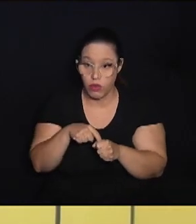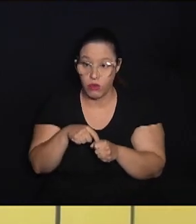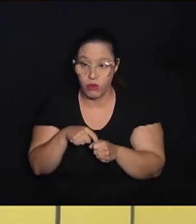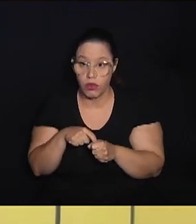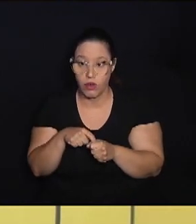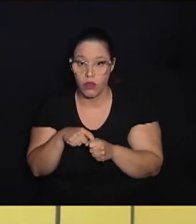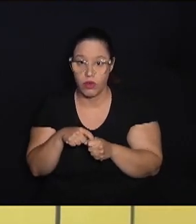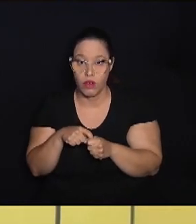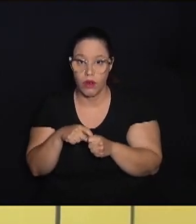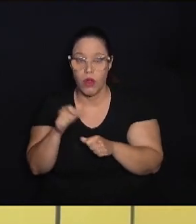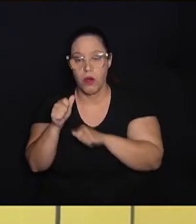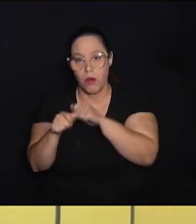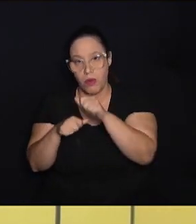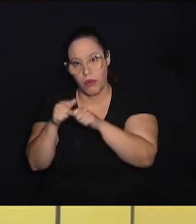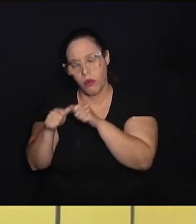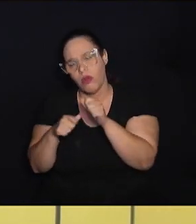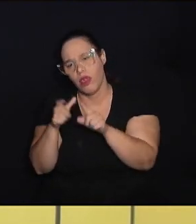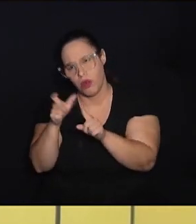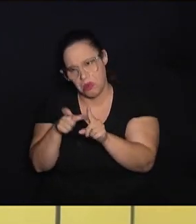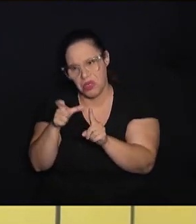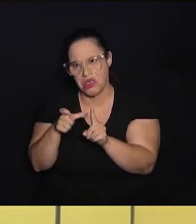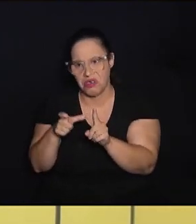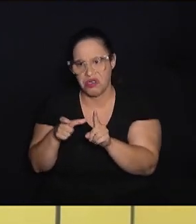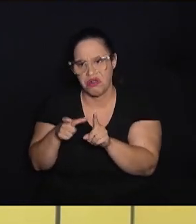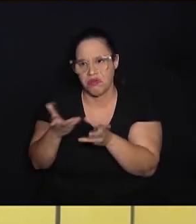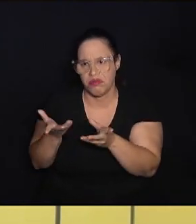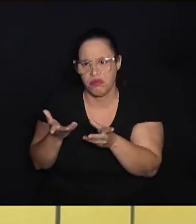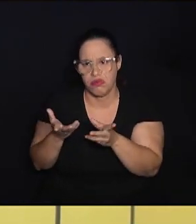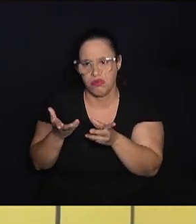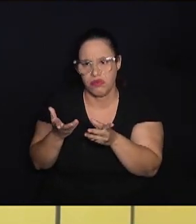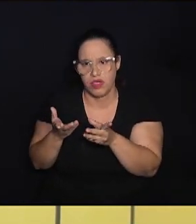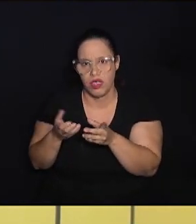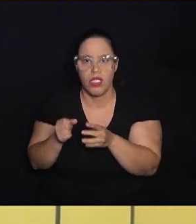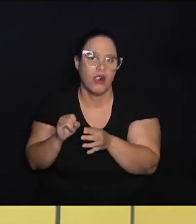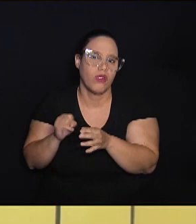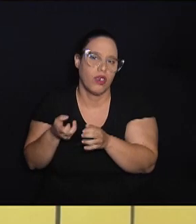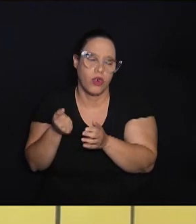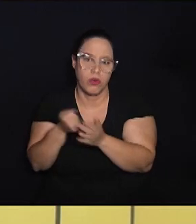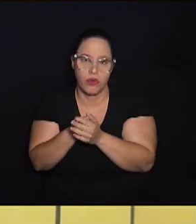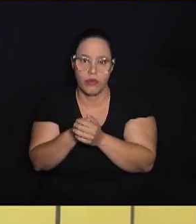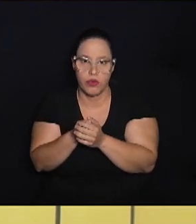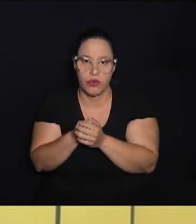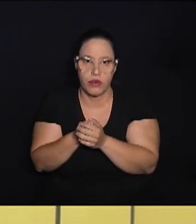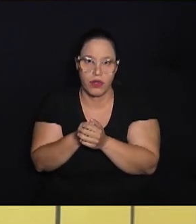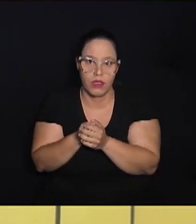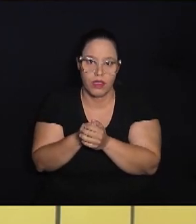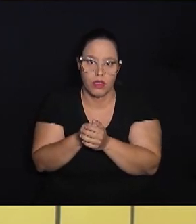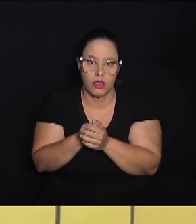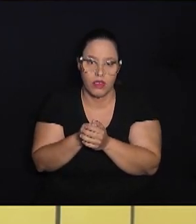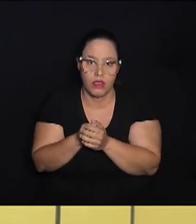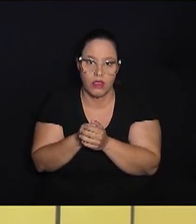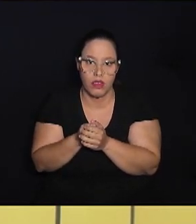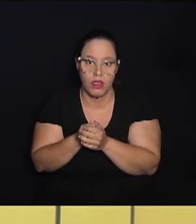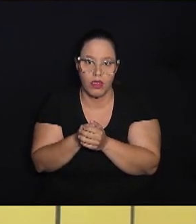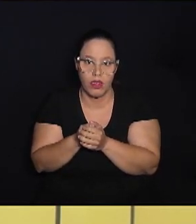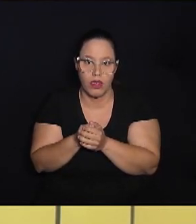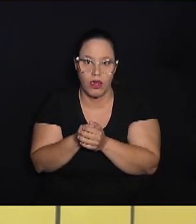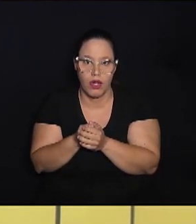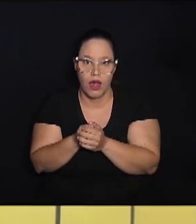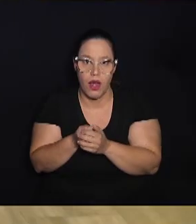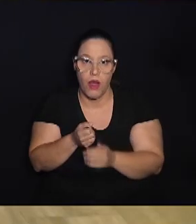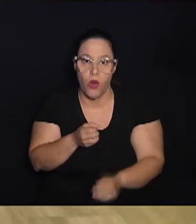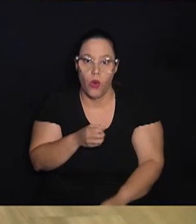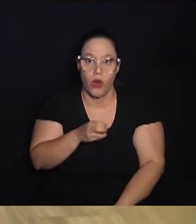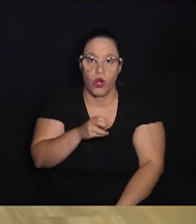para mudar um pouco o personagem porque senão não tem como você justificar né sim menos o Angeli que daí esse daí ele matou mesmo os